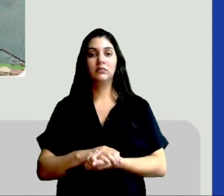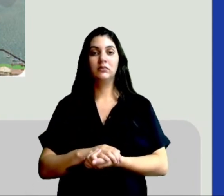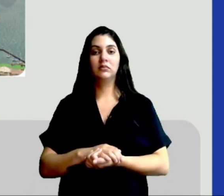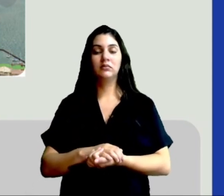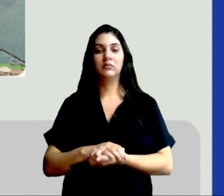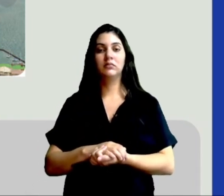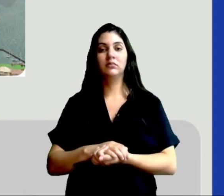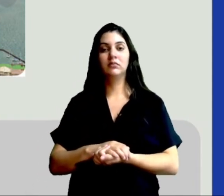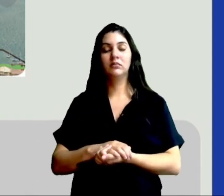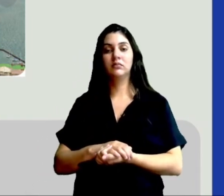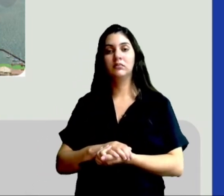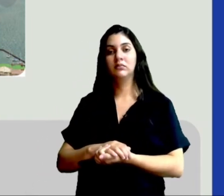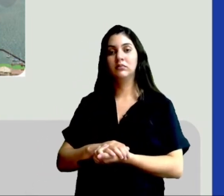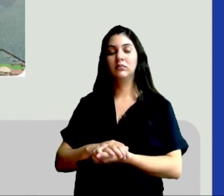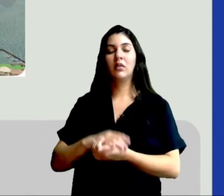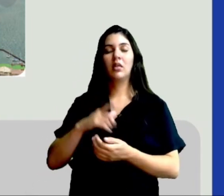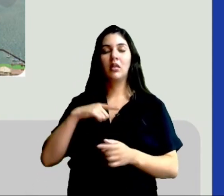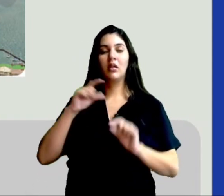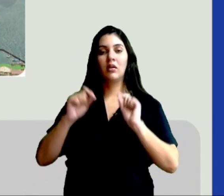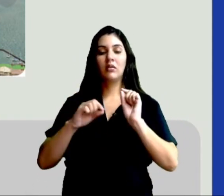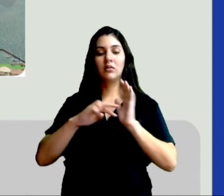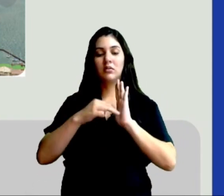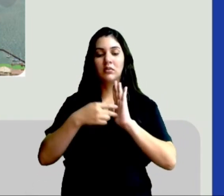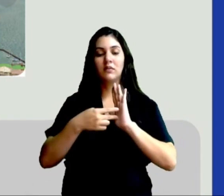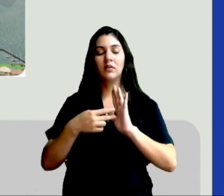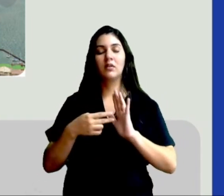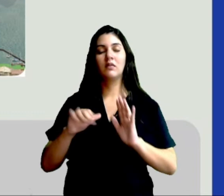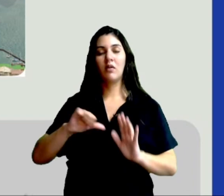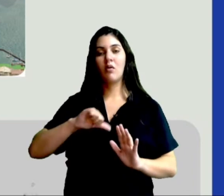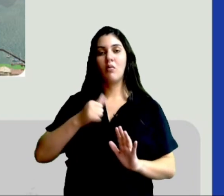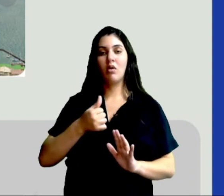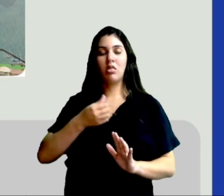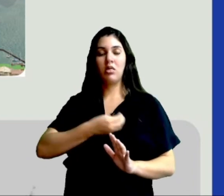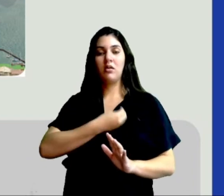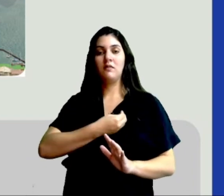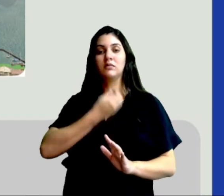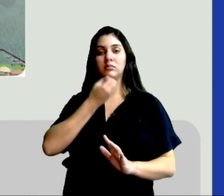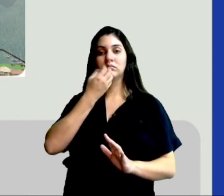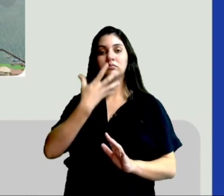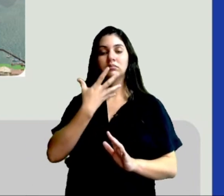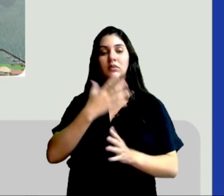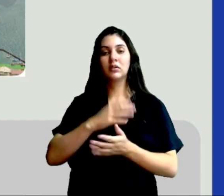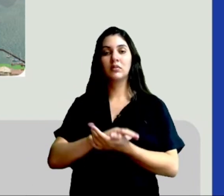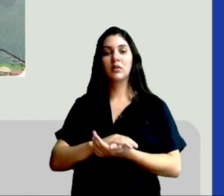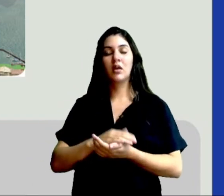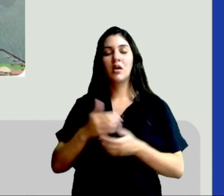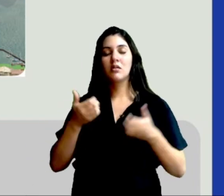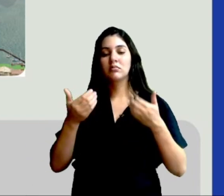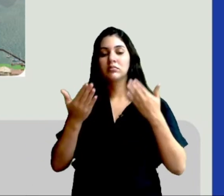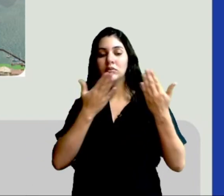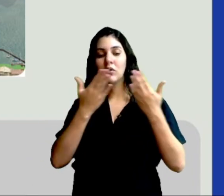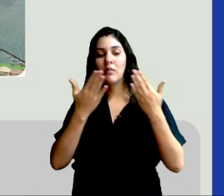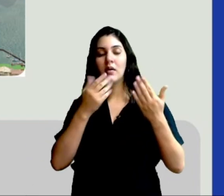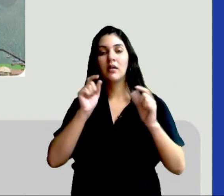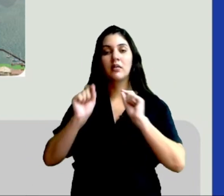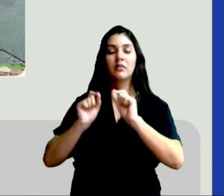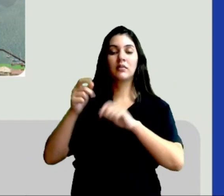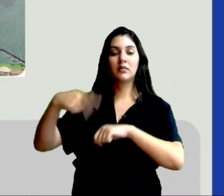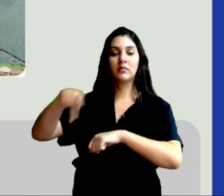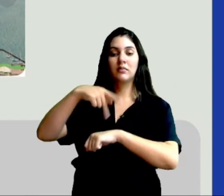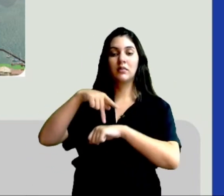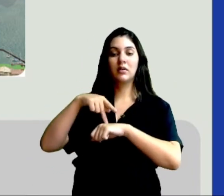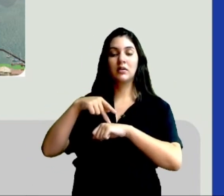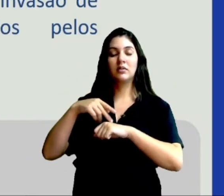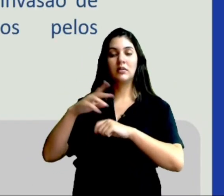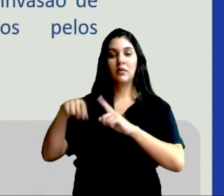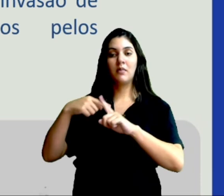um poder aquisitivo significativo, né? Uma qualidade de vida satisfatória, né? Comparada a países com